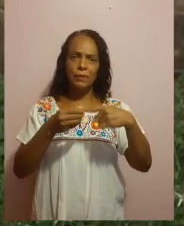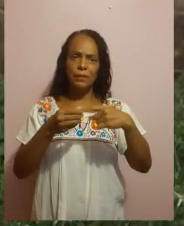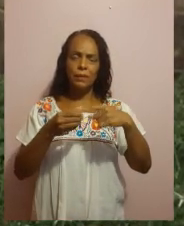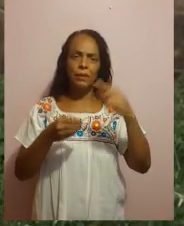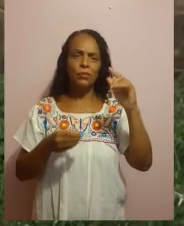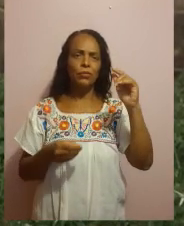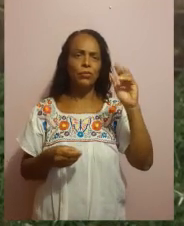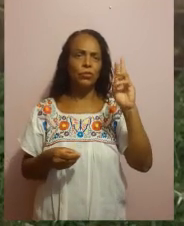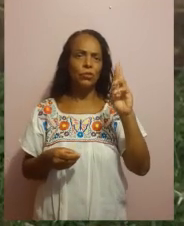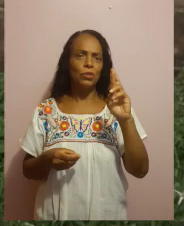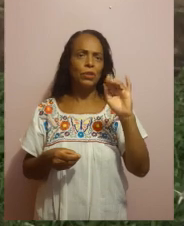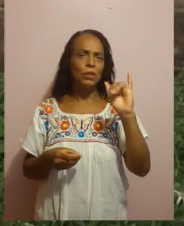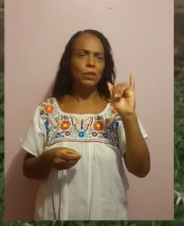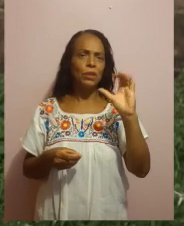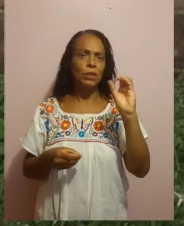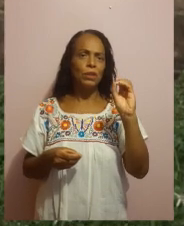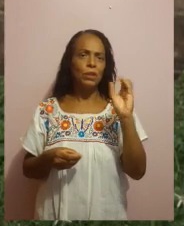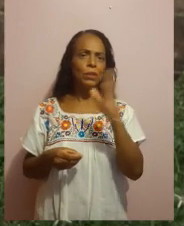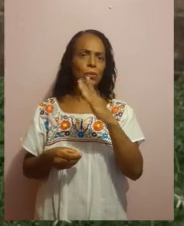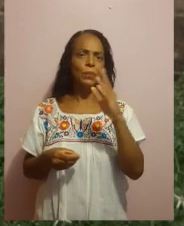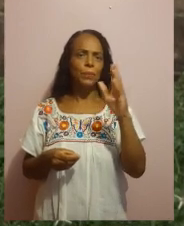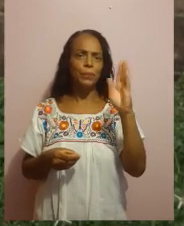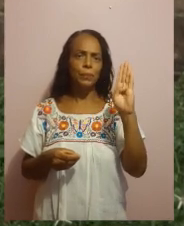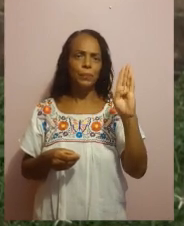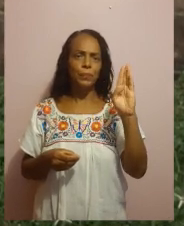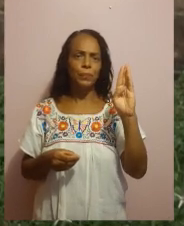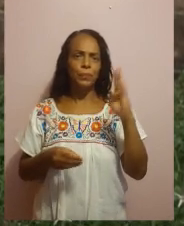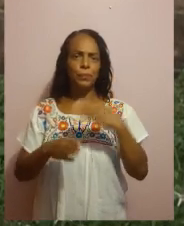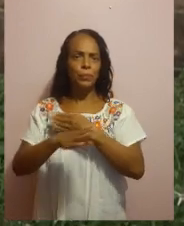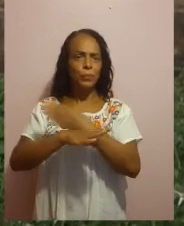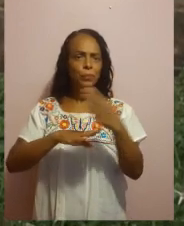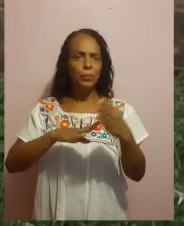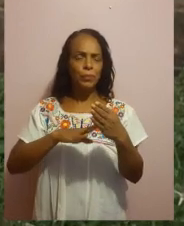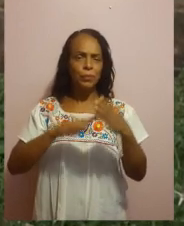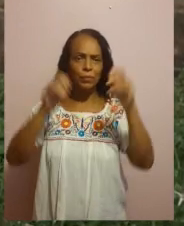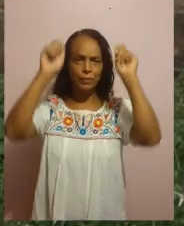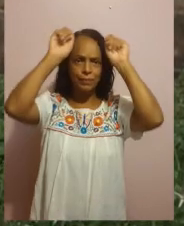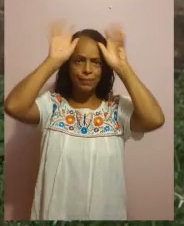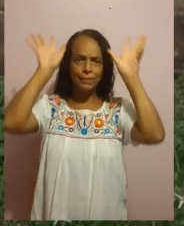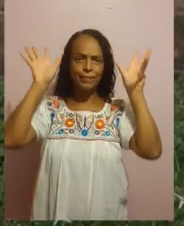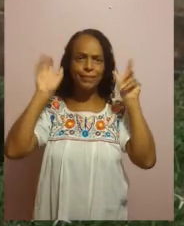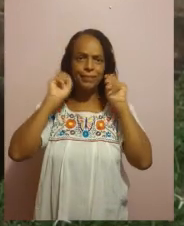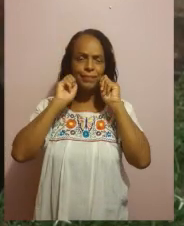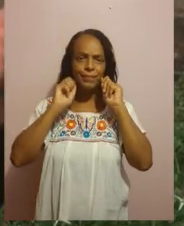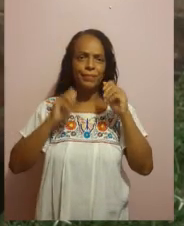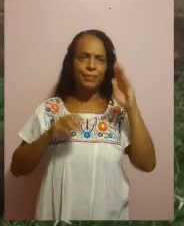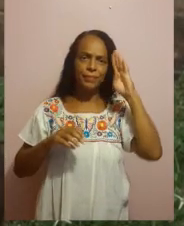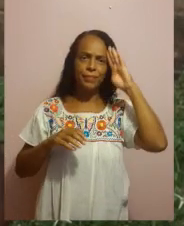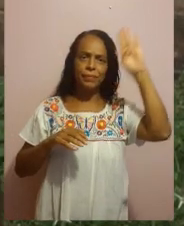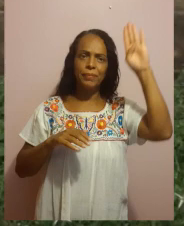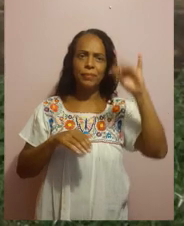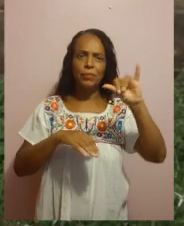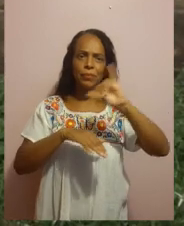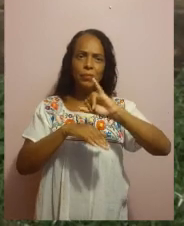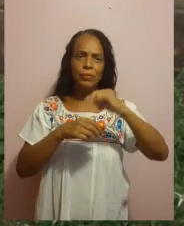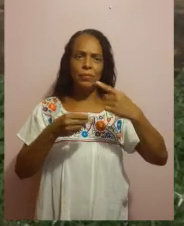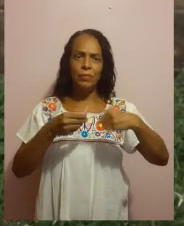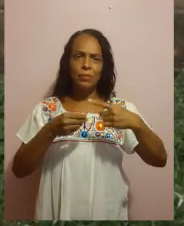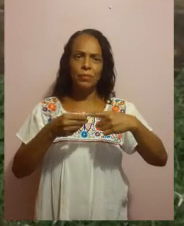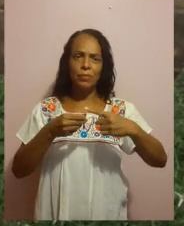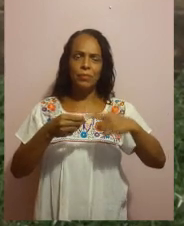contar uma história descontraída que ele contou acerca do evento do